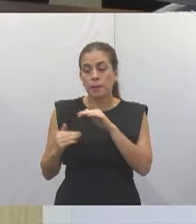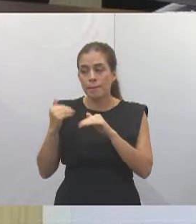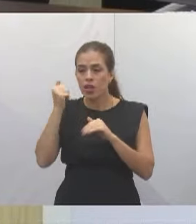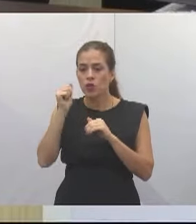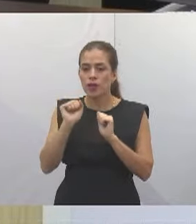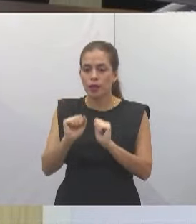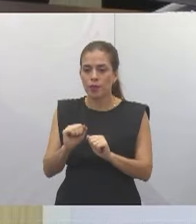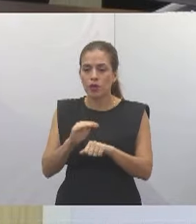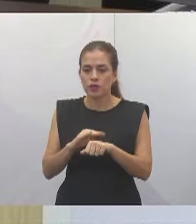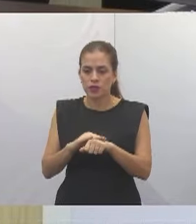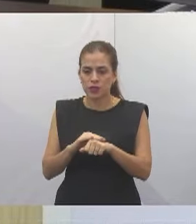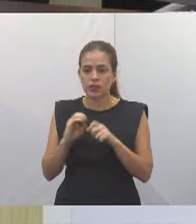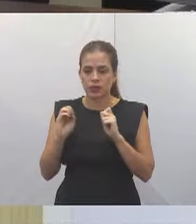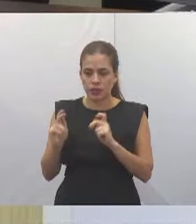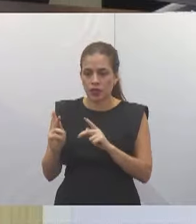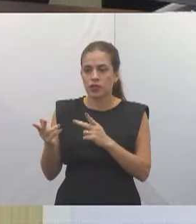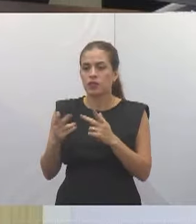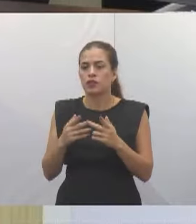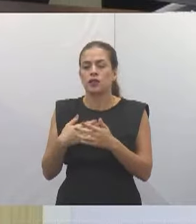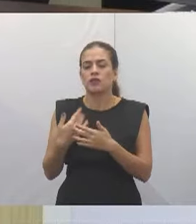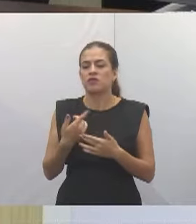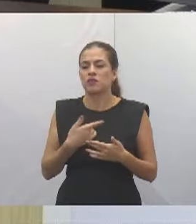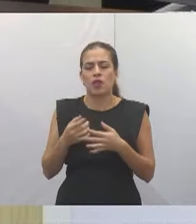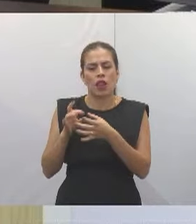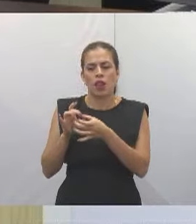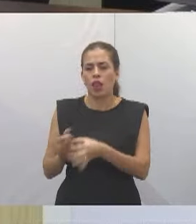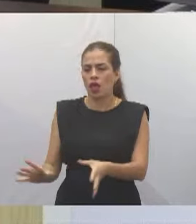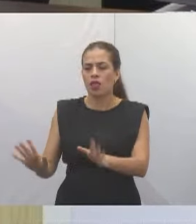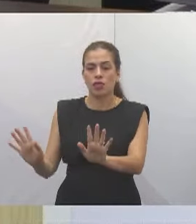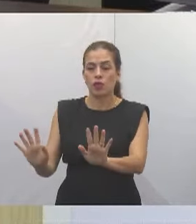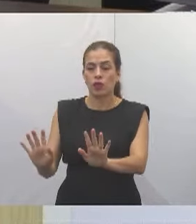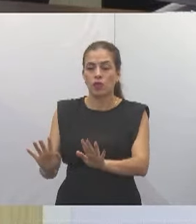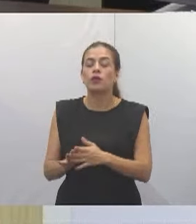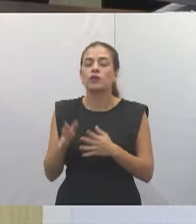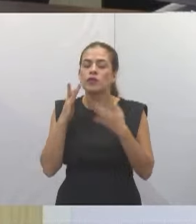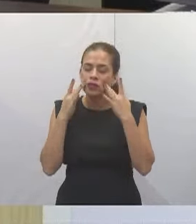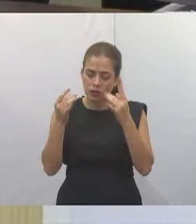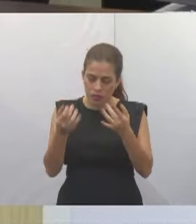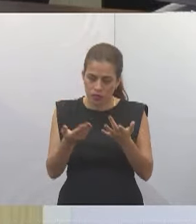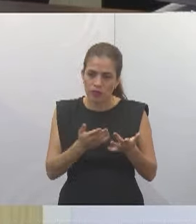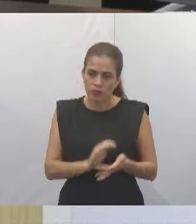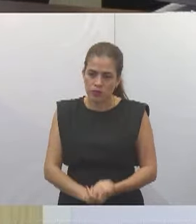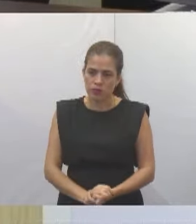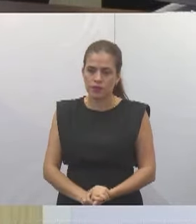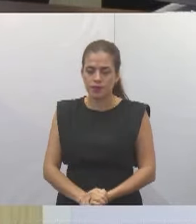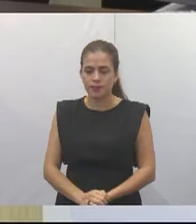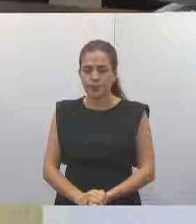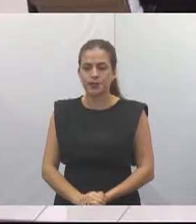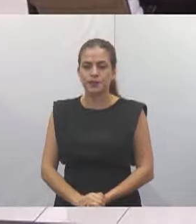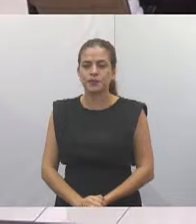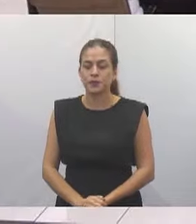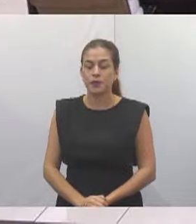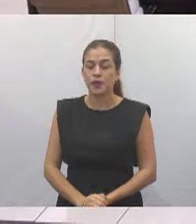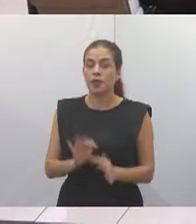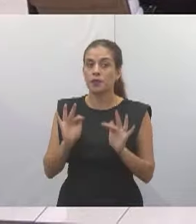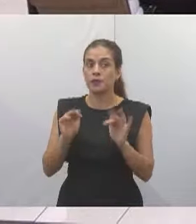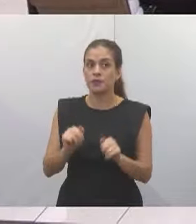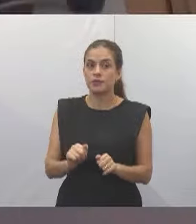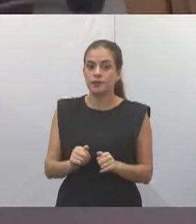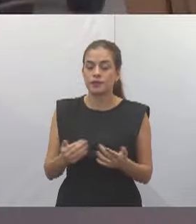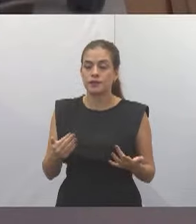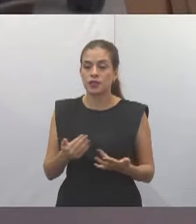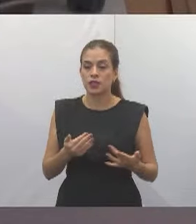fazer aí, tá? Isso aí a gente não está deixando passar, não, a gente está prestando atenção nisso. E para finalizar,